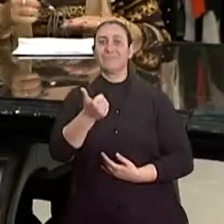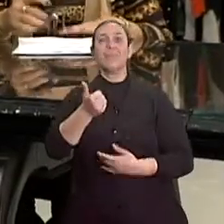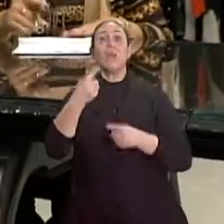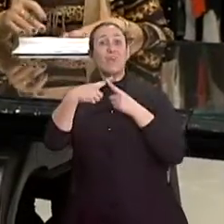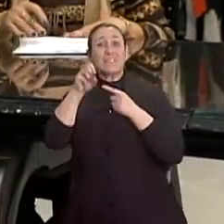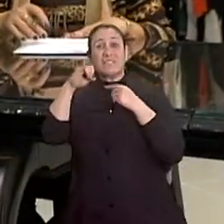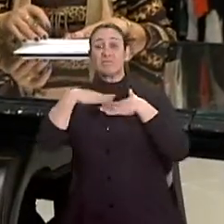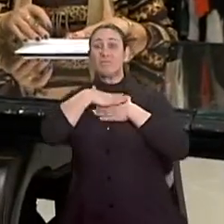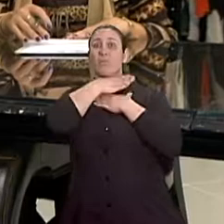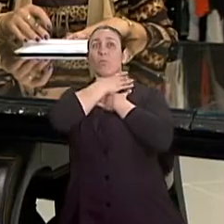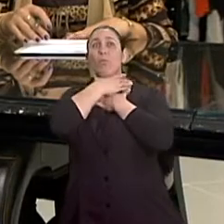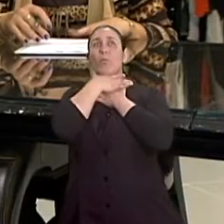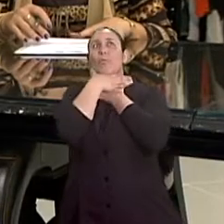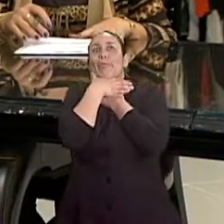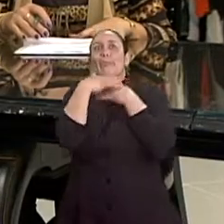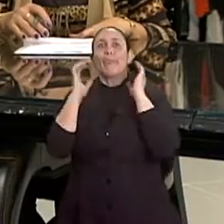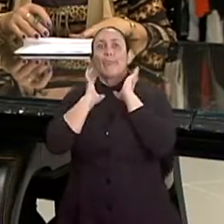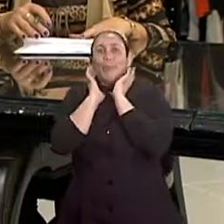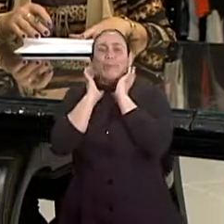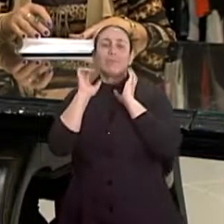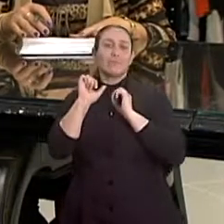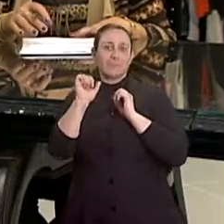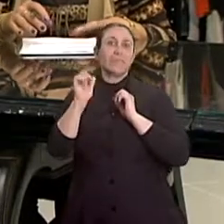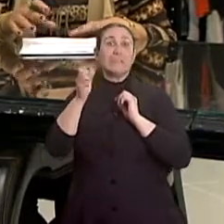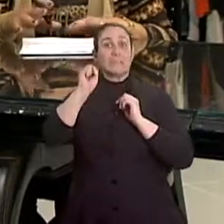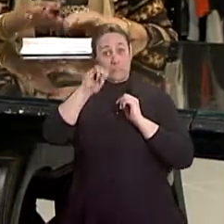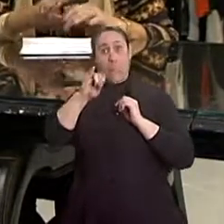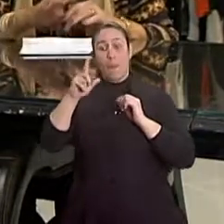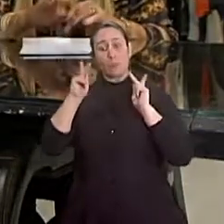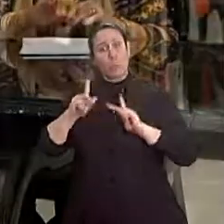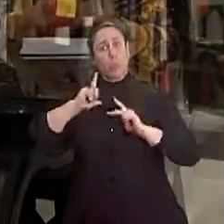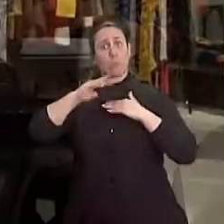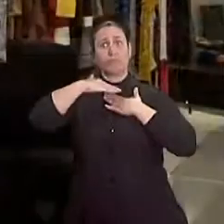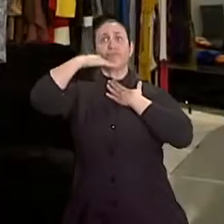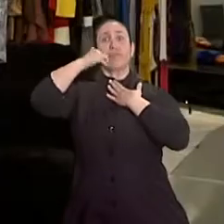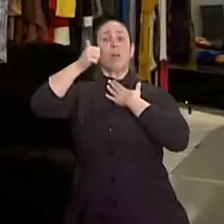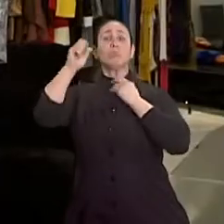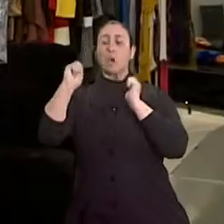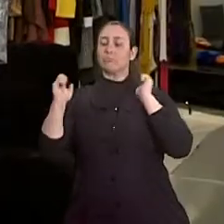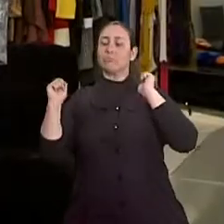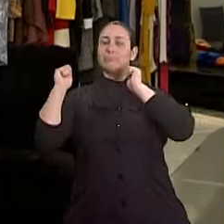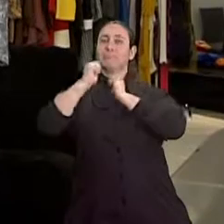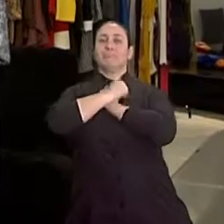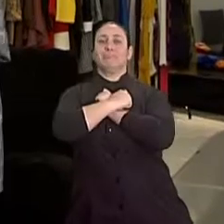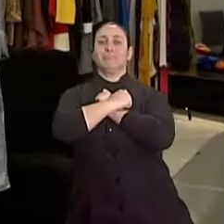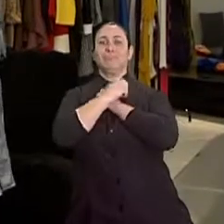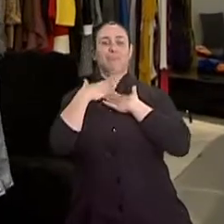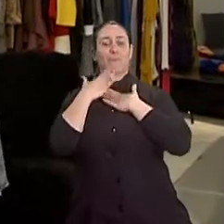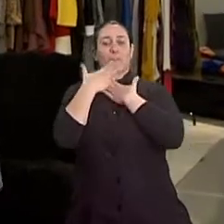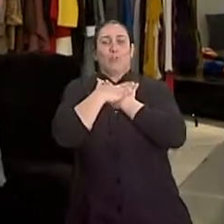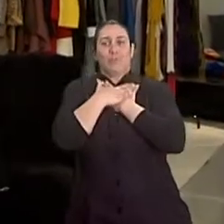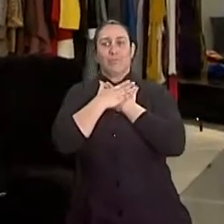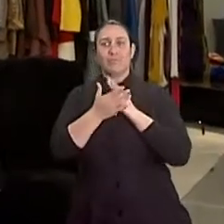se a pessoa tem o pescocinho alto, ela pode usar ele fechado. Muito bonito. Né? Muito. Agora é um mantô lindo. Né? Camila, vamos ver o que